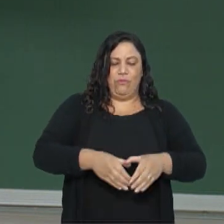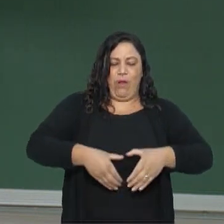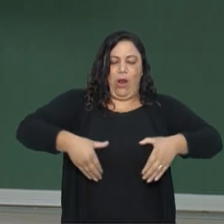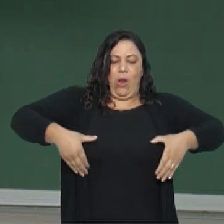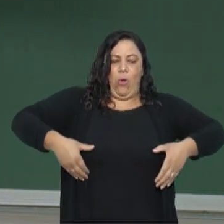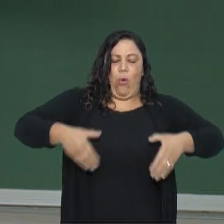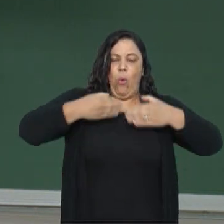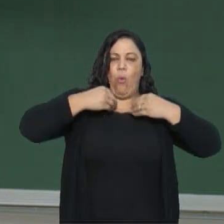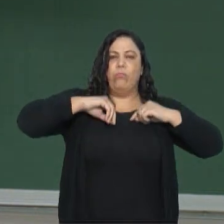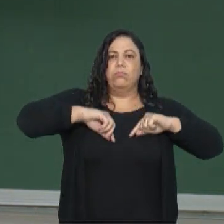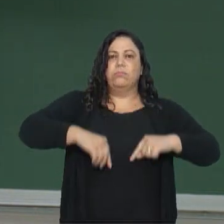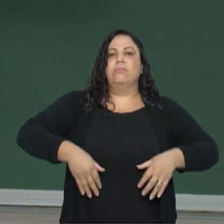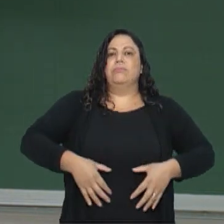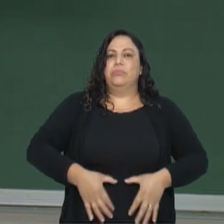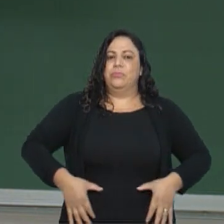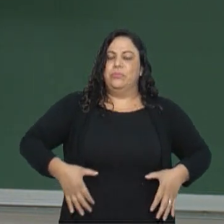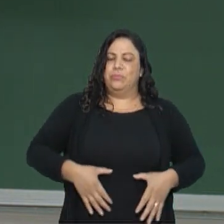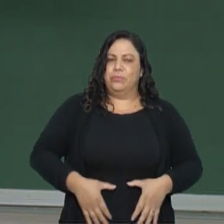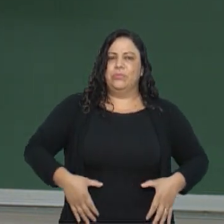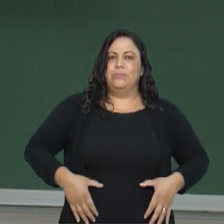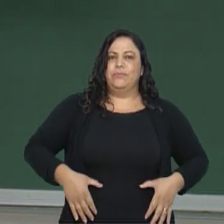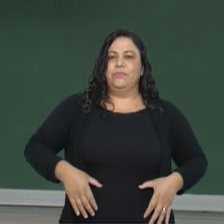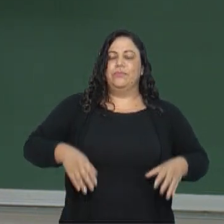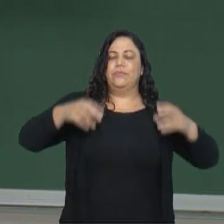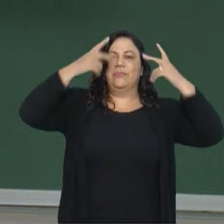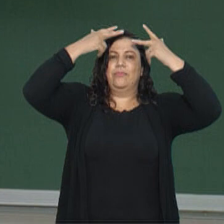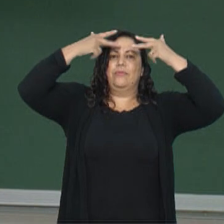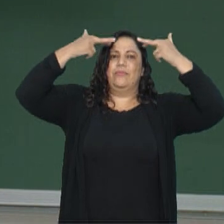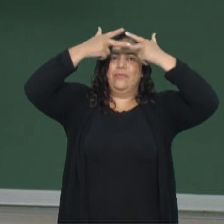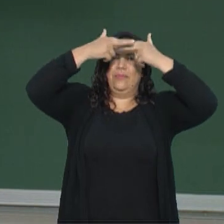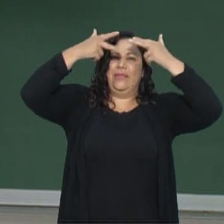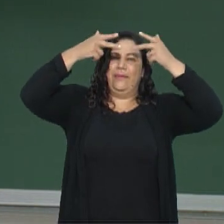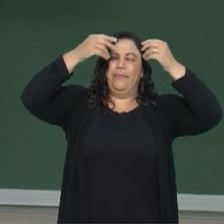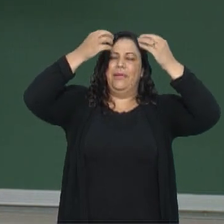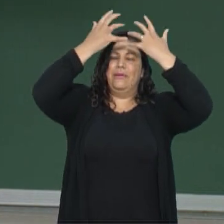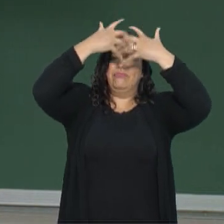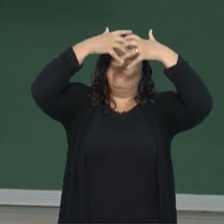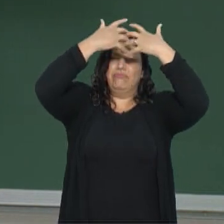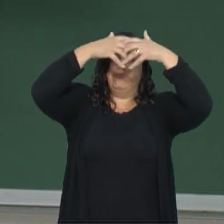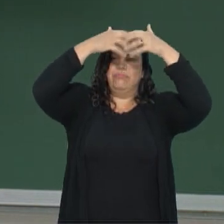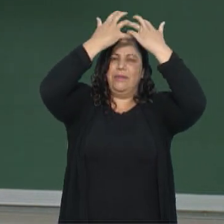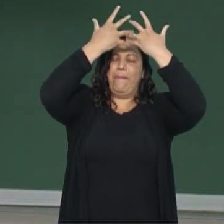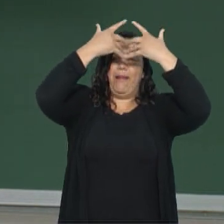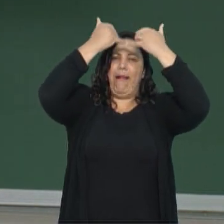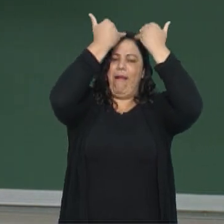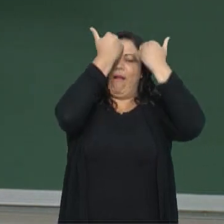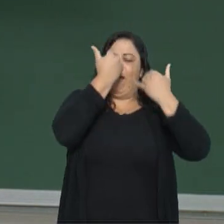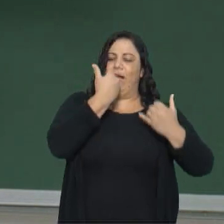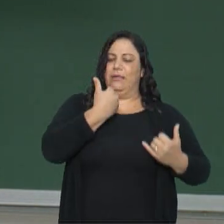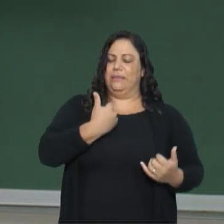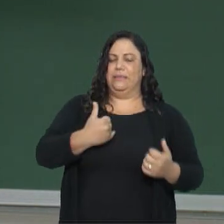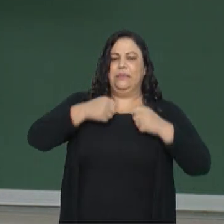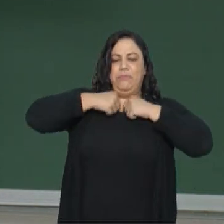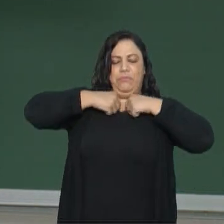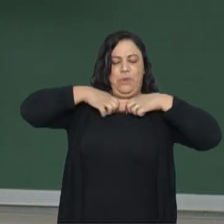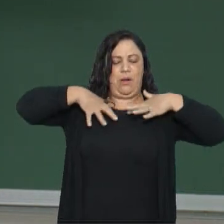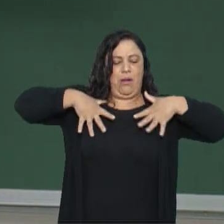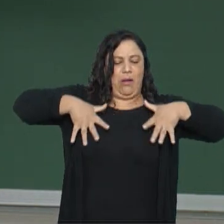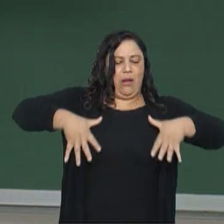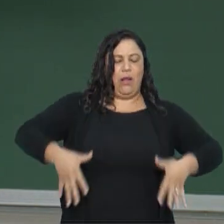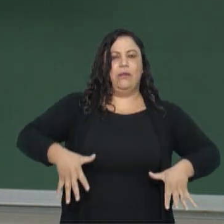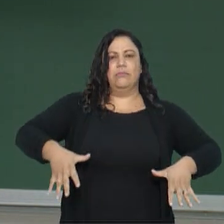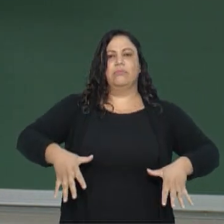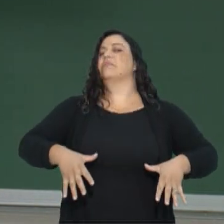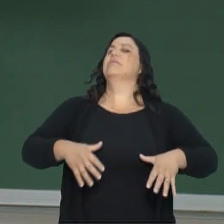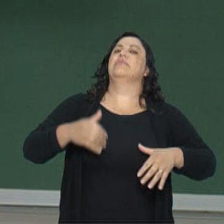parte do sistema nervoso. E qual é a função desse neurônio? Ele é capaz de